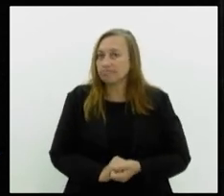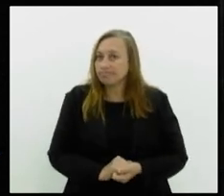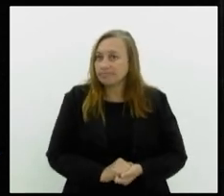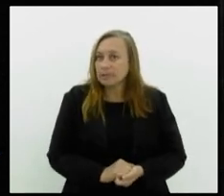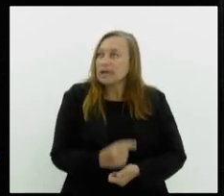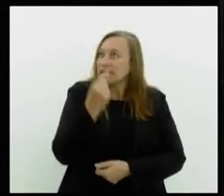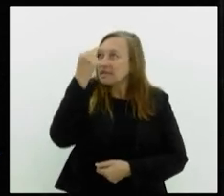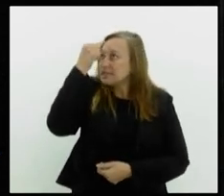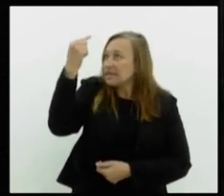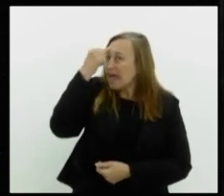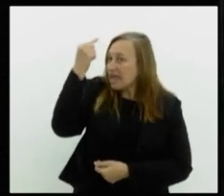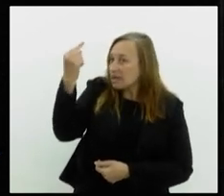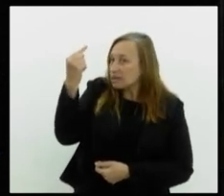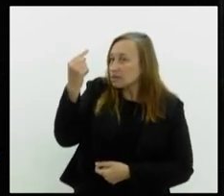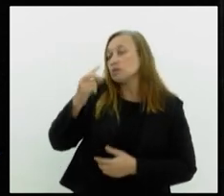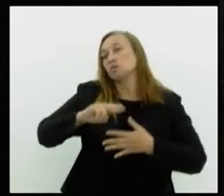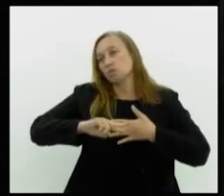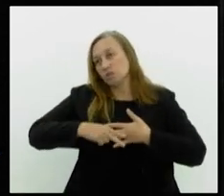Ideias têm consequências.